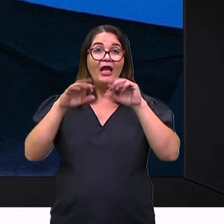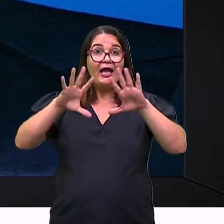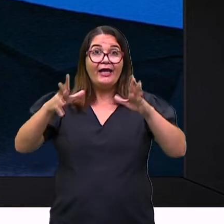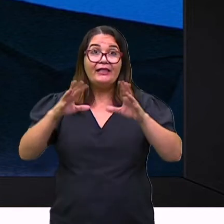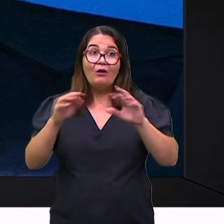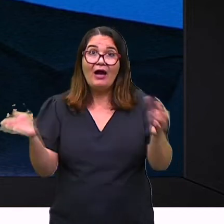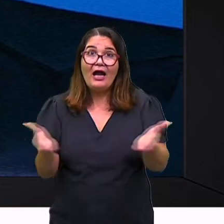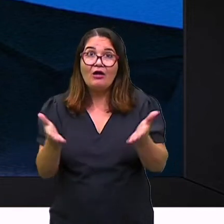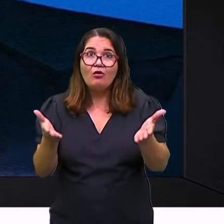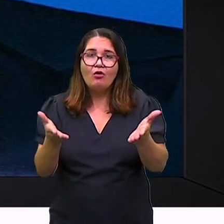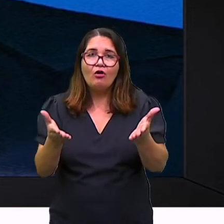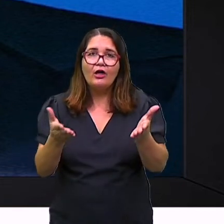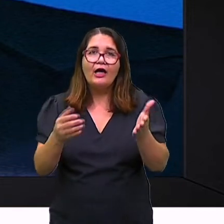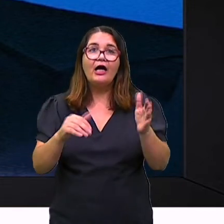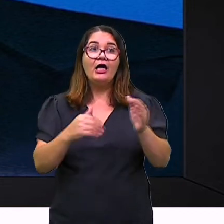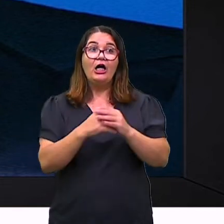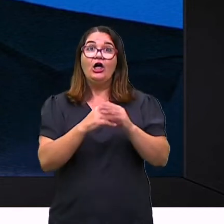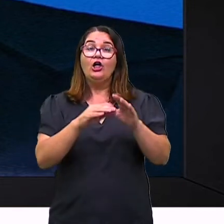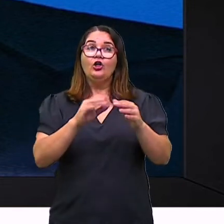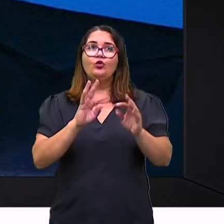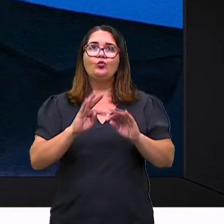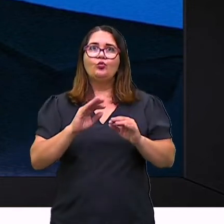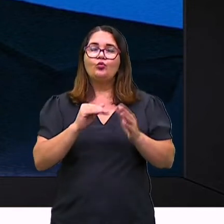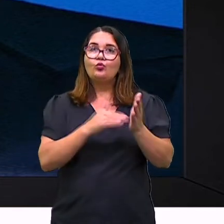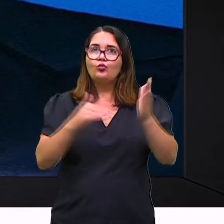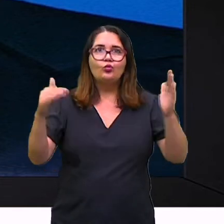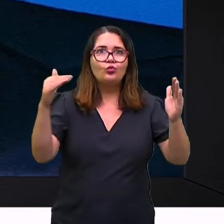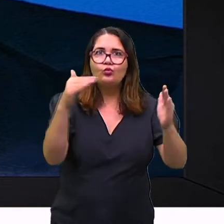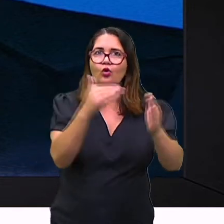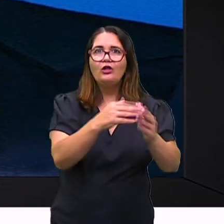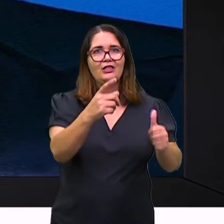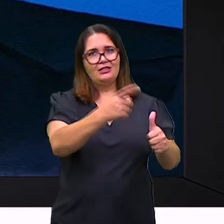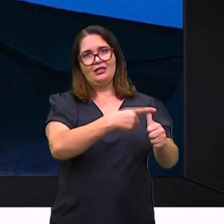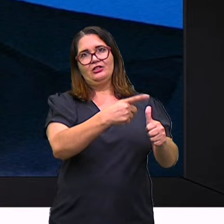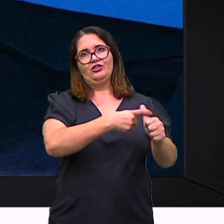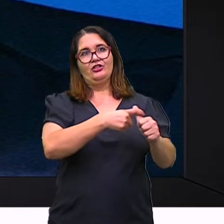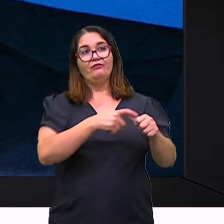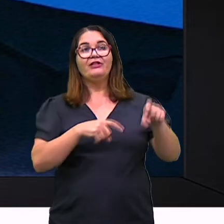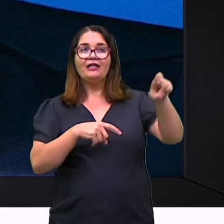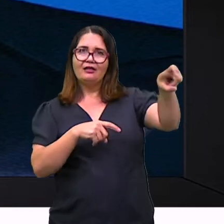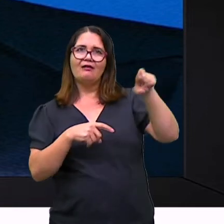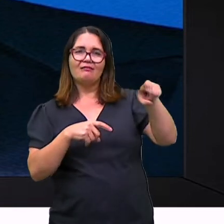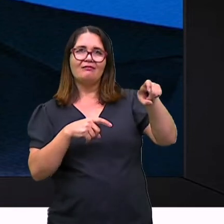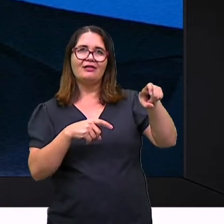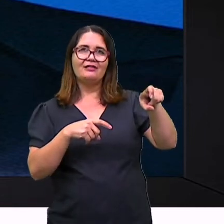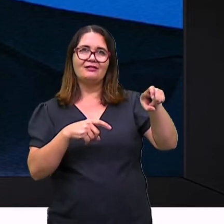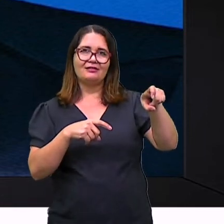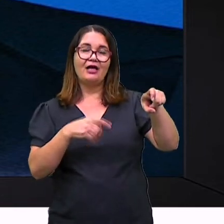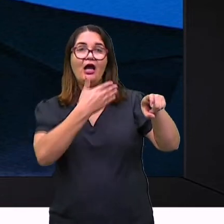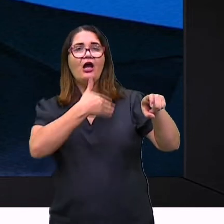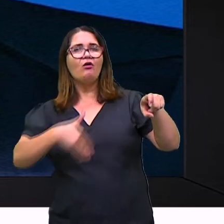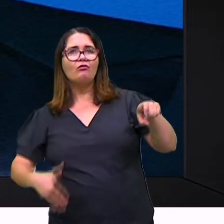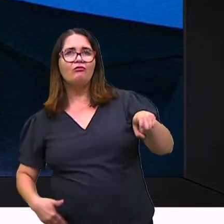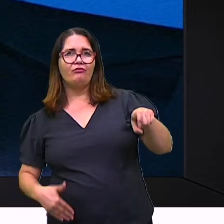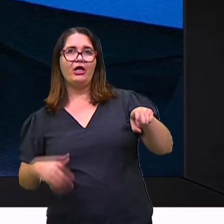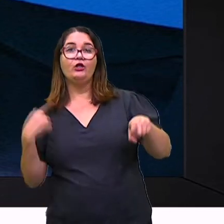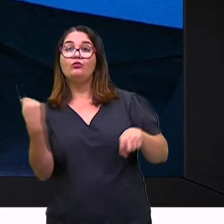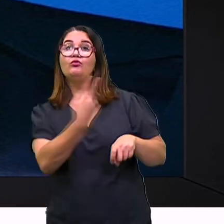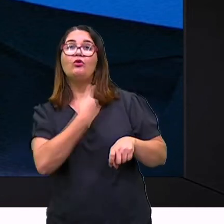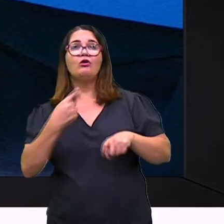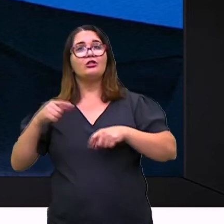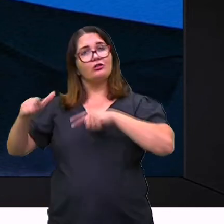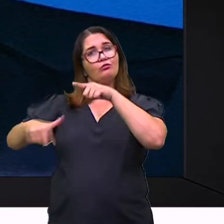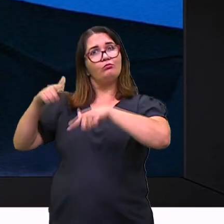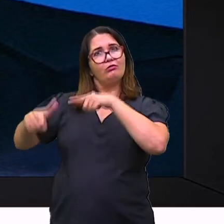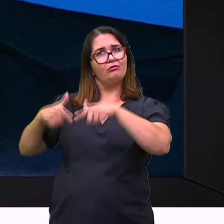despesas relacionadas à gestão dos servidores e dos 2 veículos foram custeados pela Casa Civil com recursos do Tesouro Nacional, como